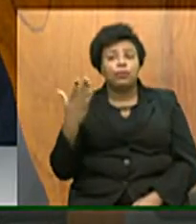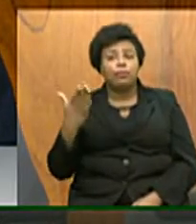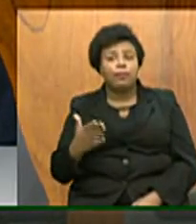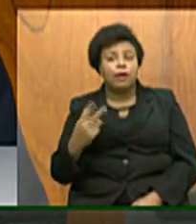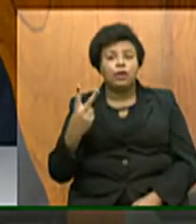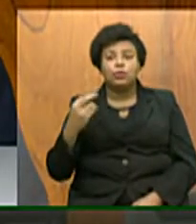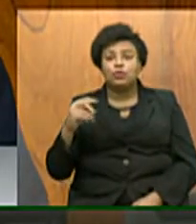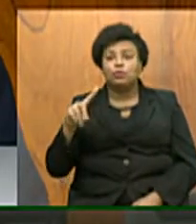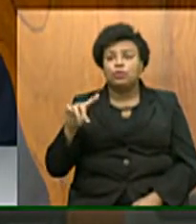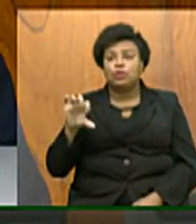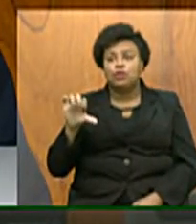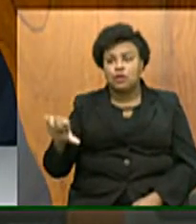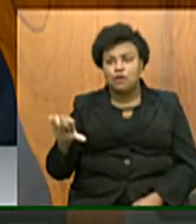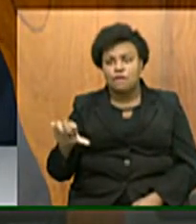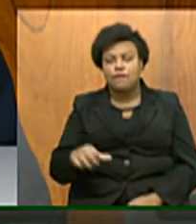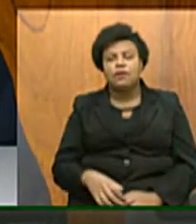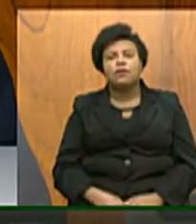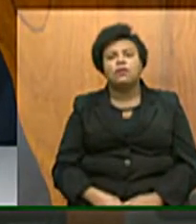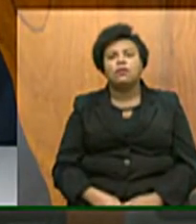491/2019.